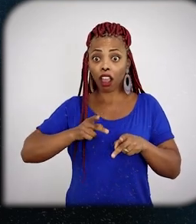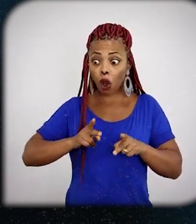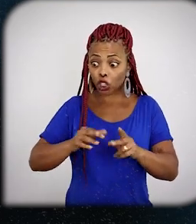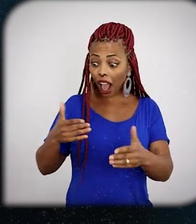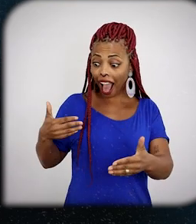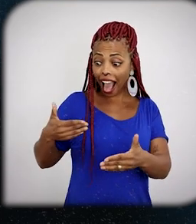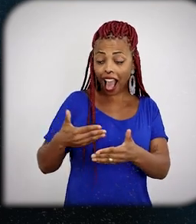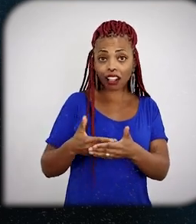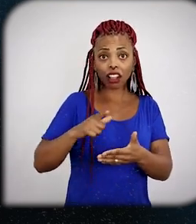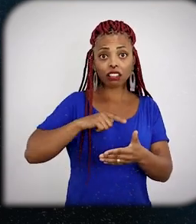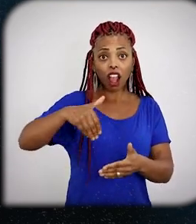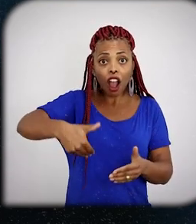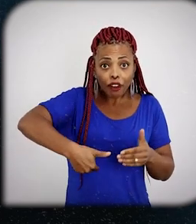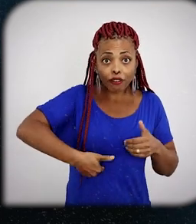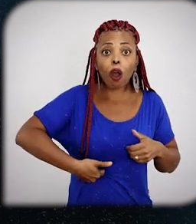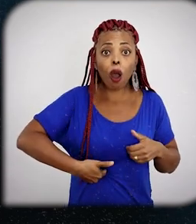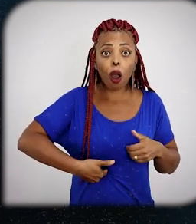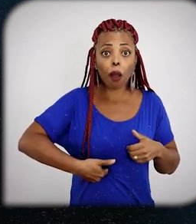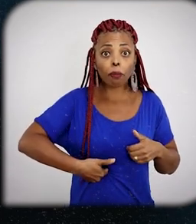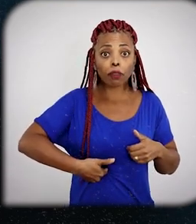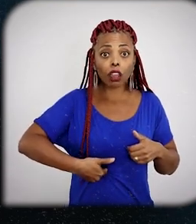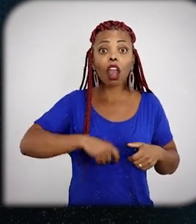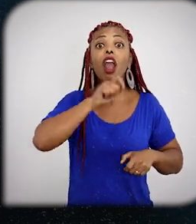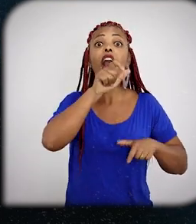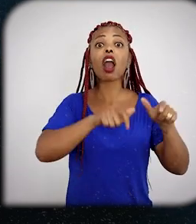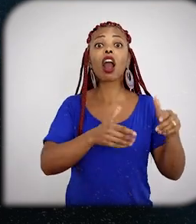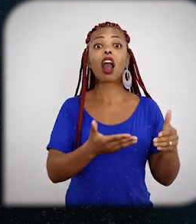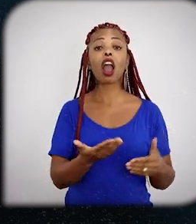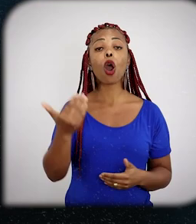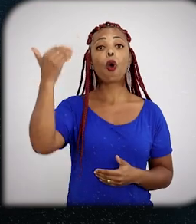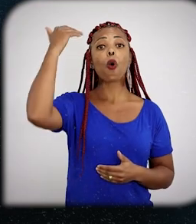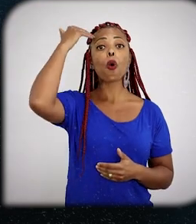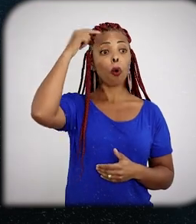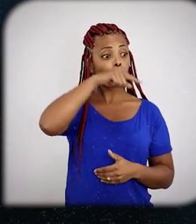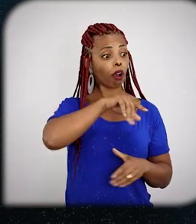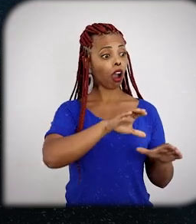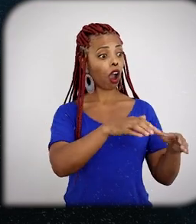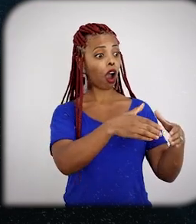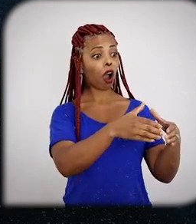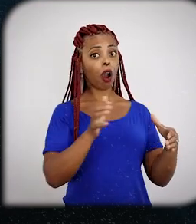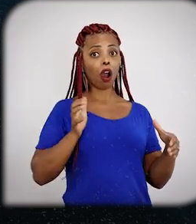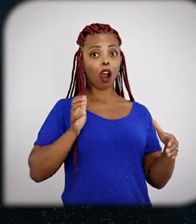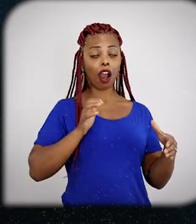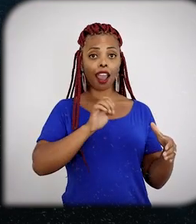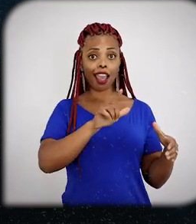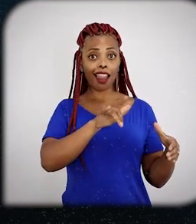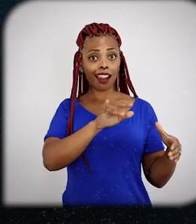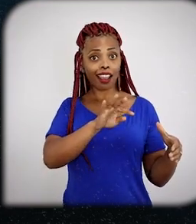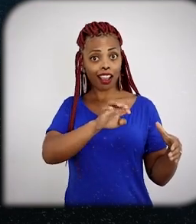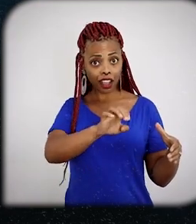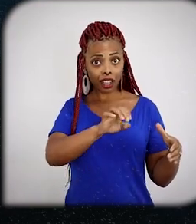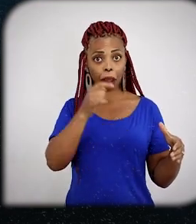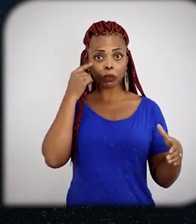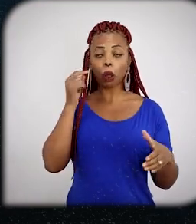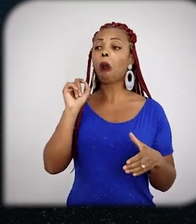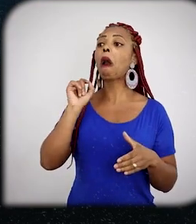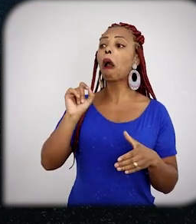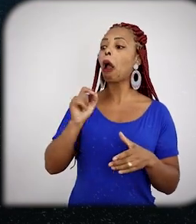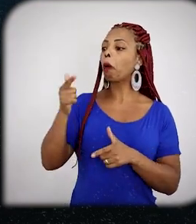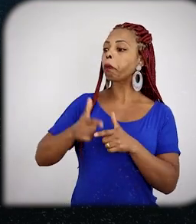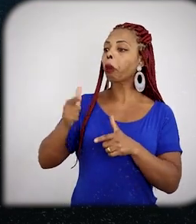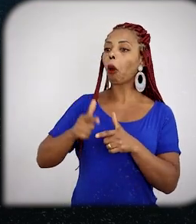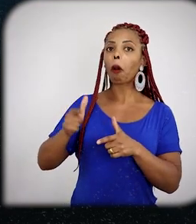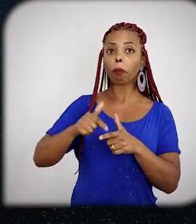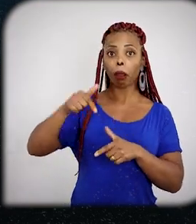da fome, produzido pelas elites que sempre entenderam que o problema desse país é a